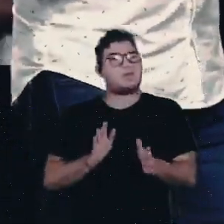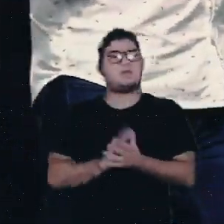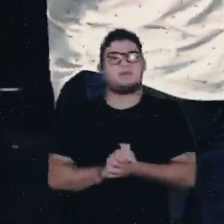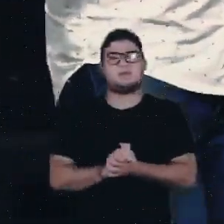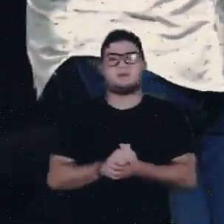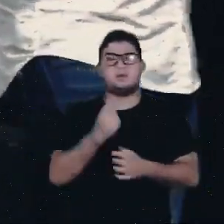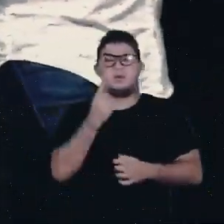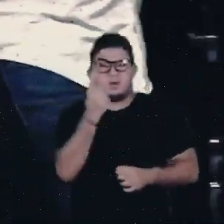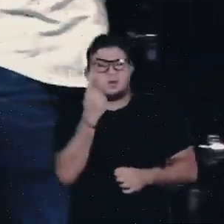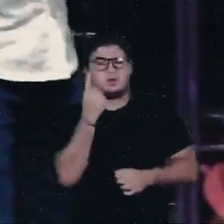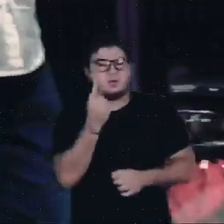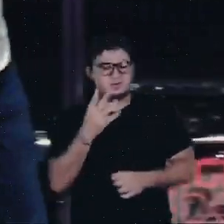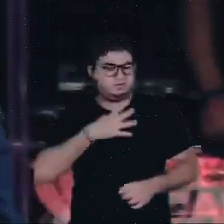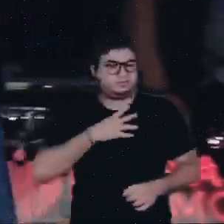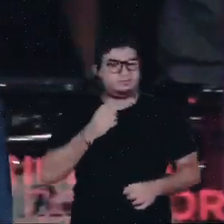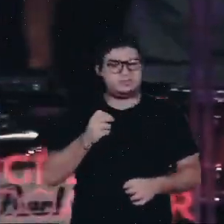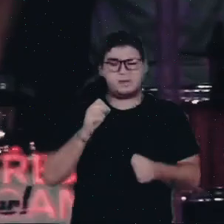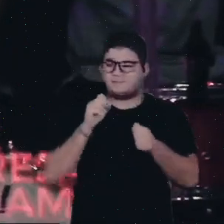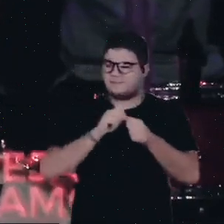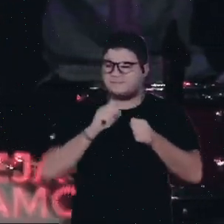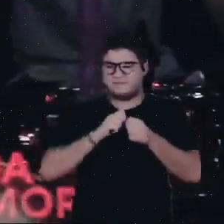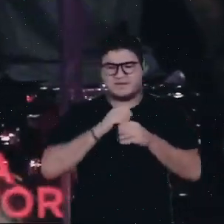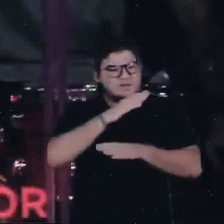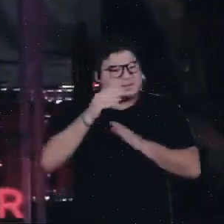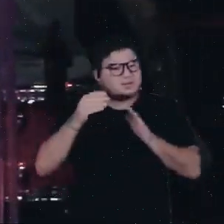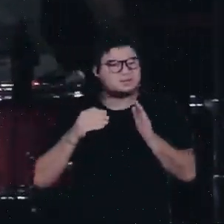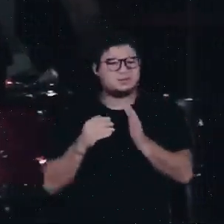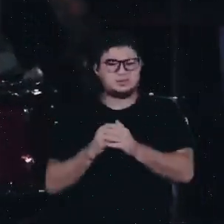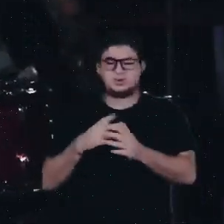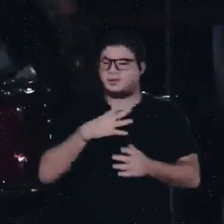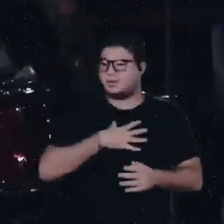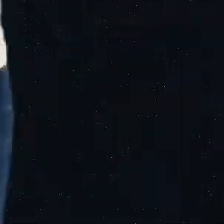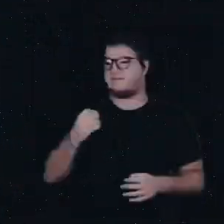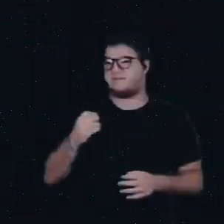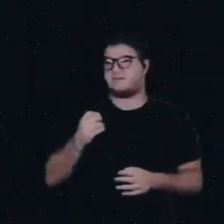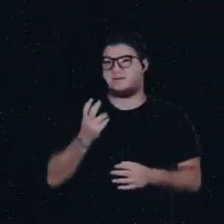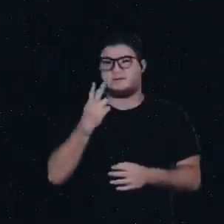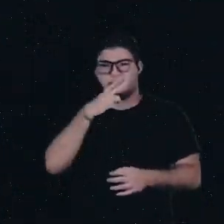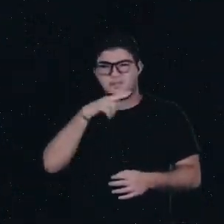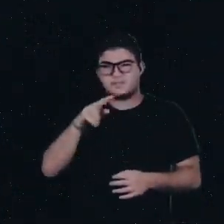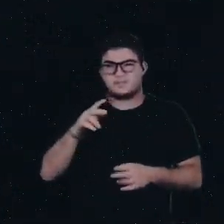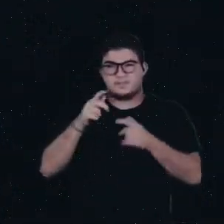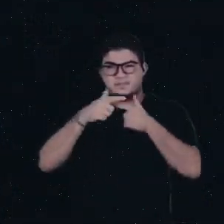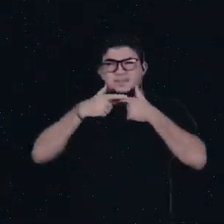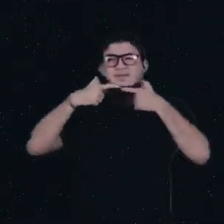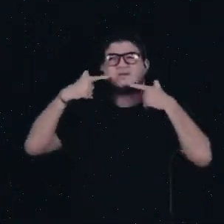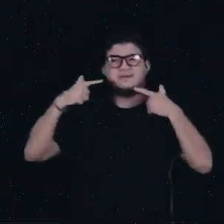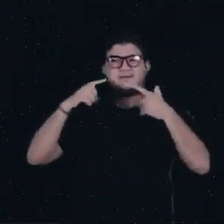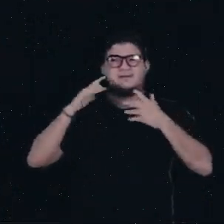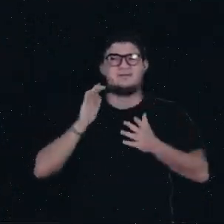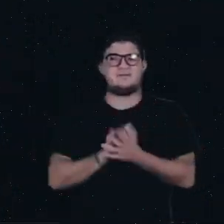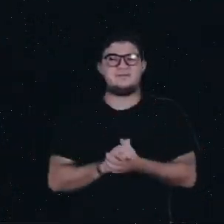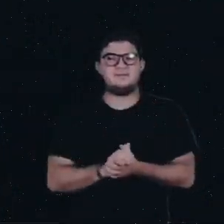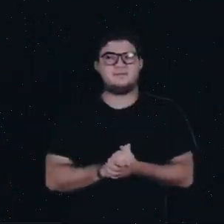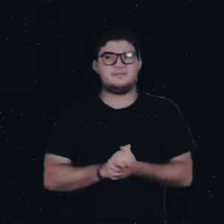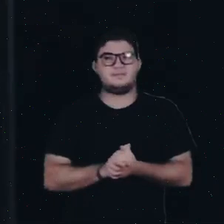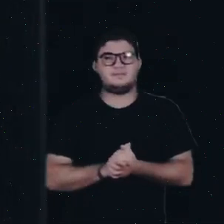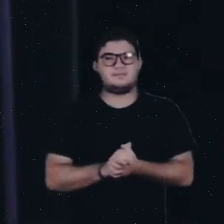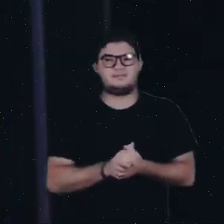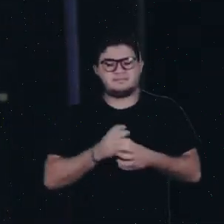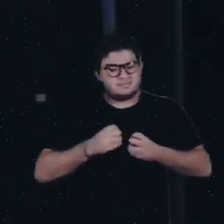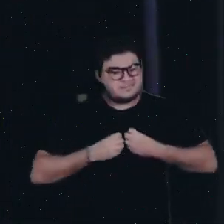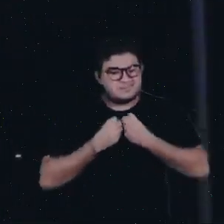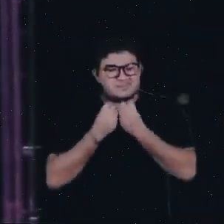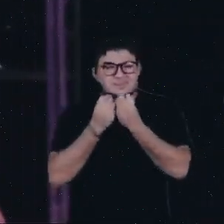filho. Você faz de tudo pro seu filho? Faz ou não faz? Você quer ver seu filho feliz? É ou não é? Quer botar no melhor colégio? É ou não é? Você quer dar